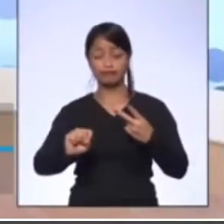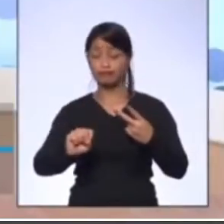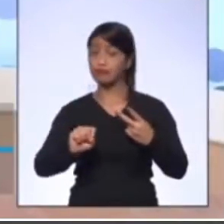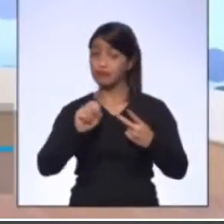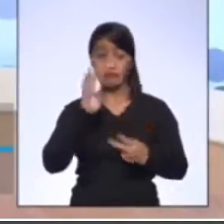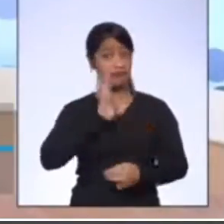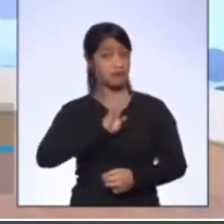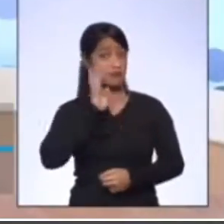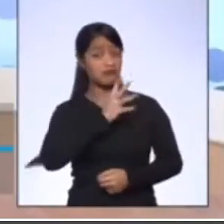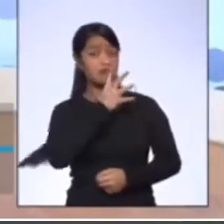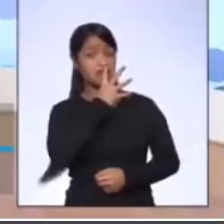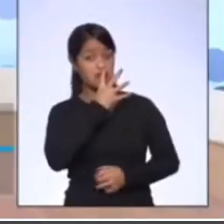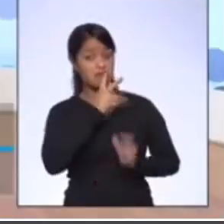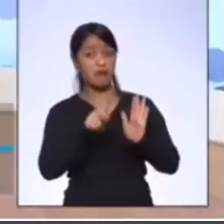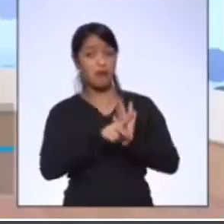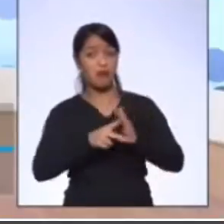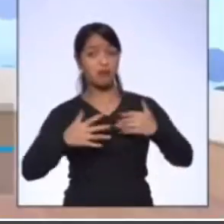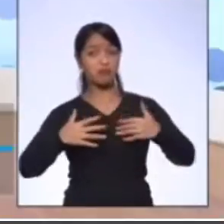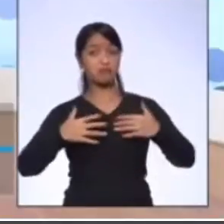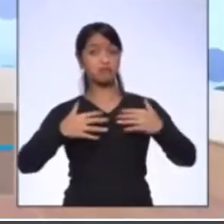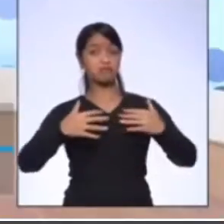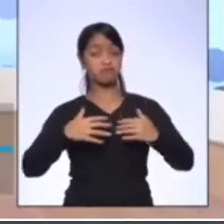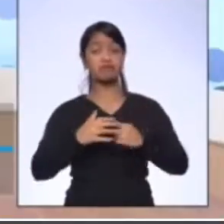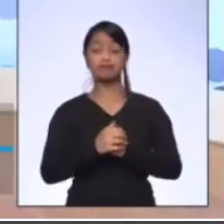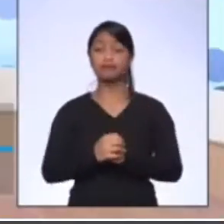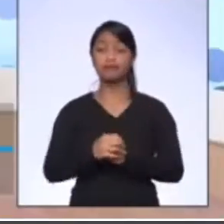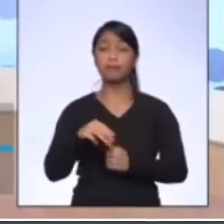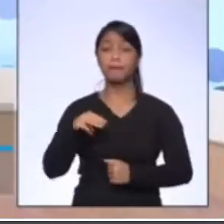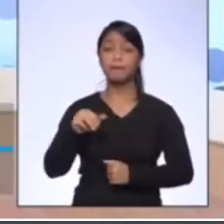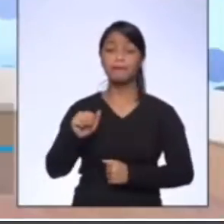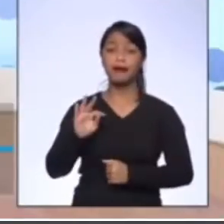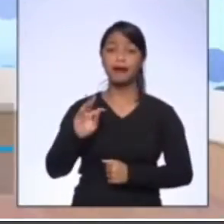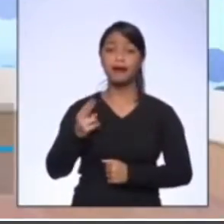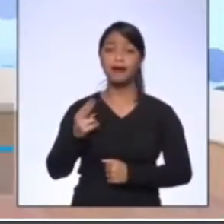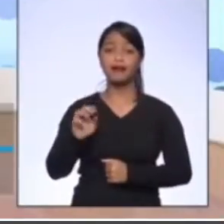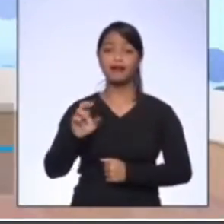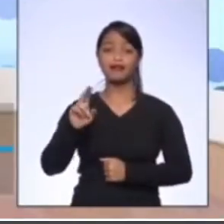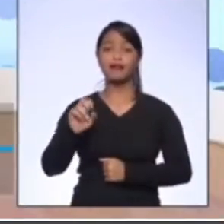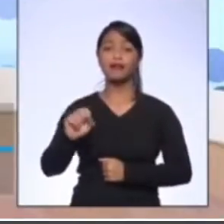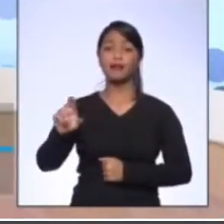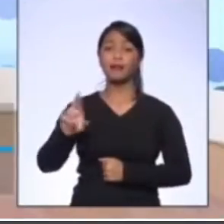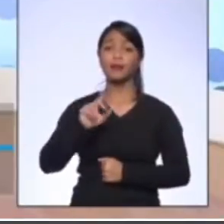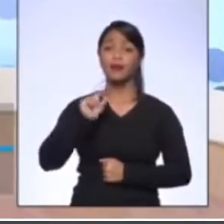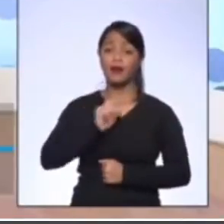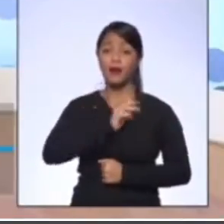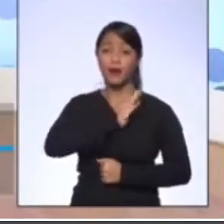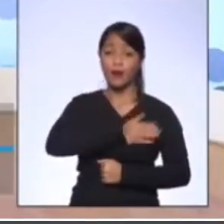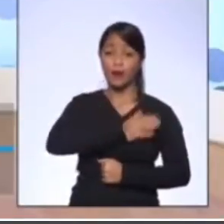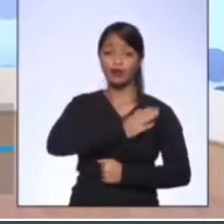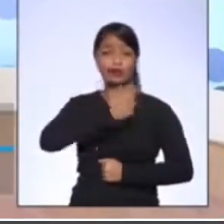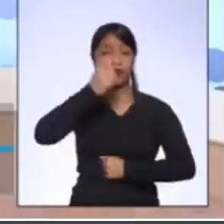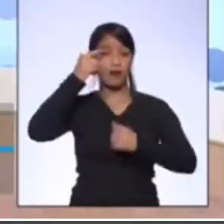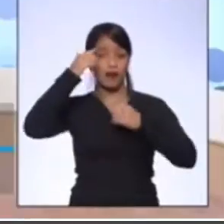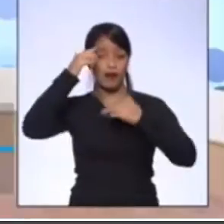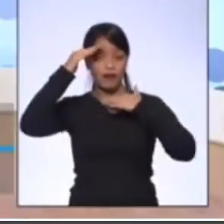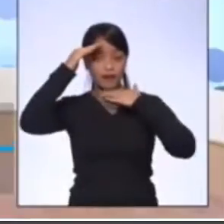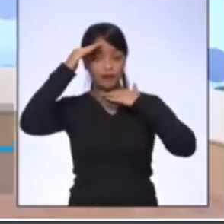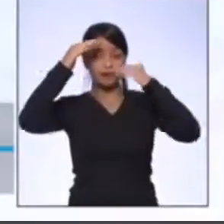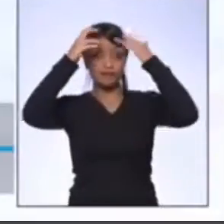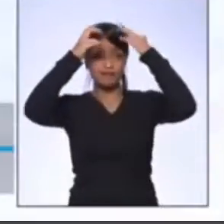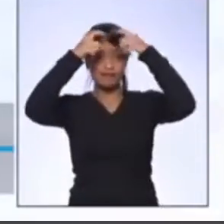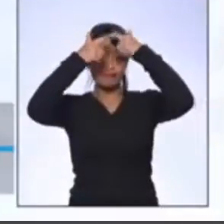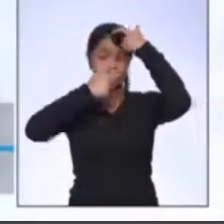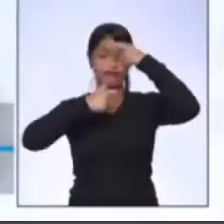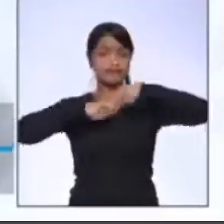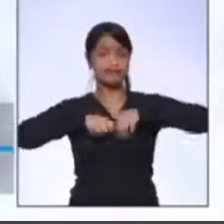trazer aqui ó mateus coração cabeça sistema nervoso muito bem só então assim é mais